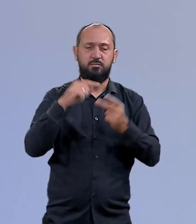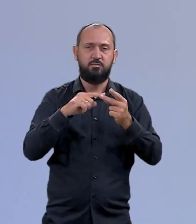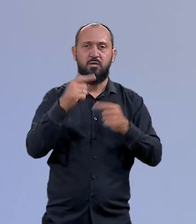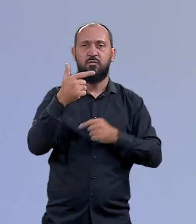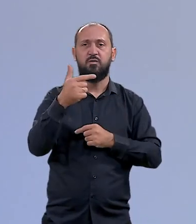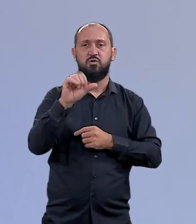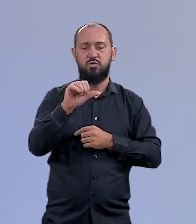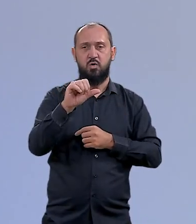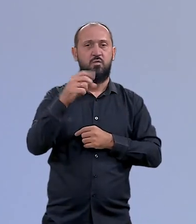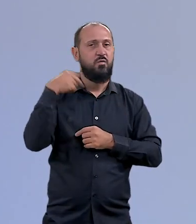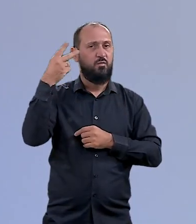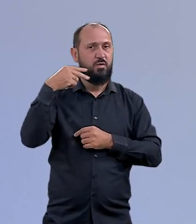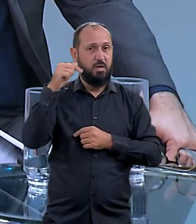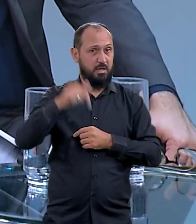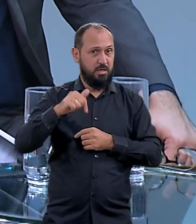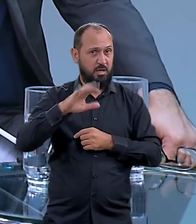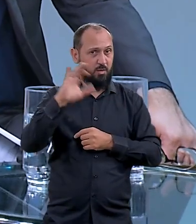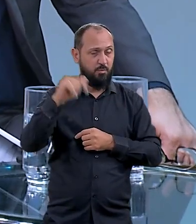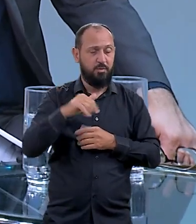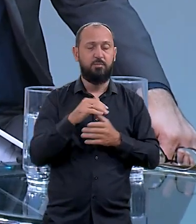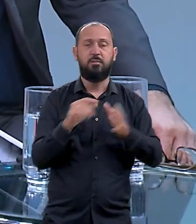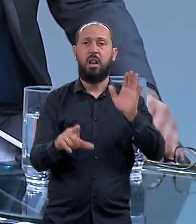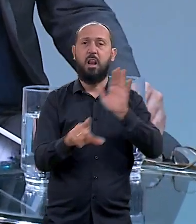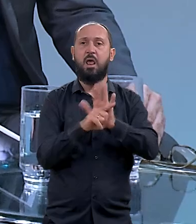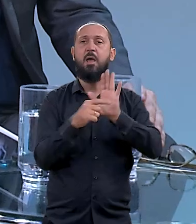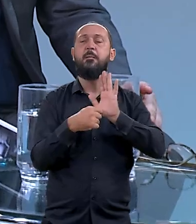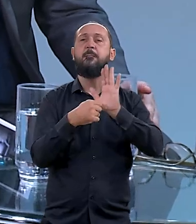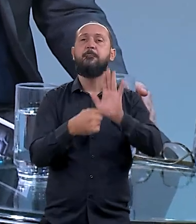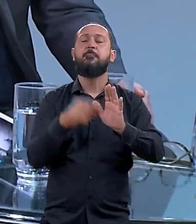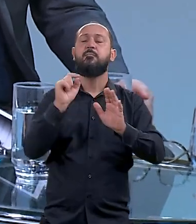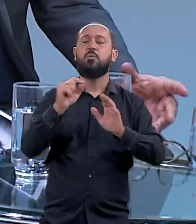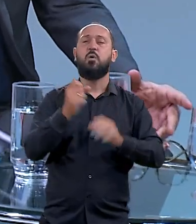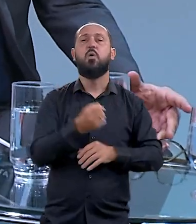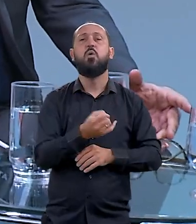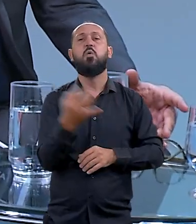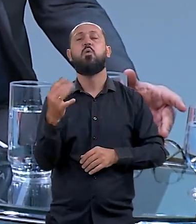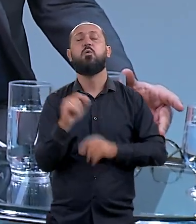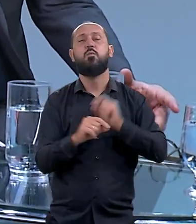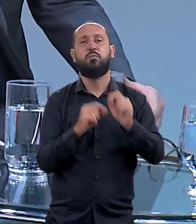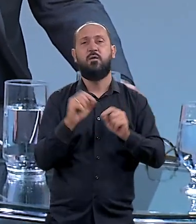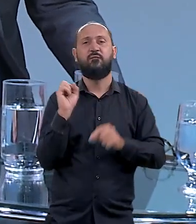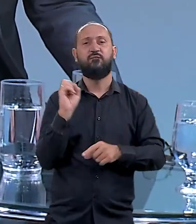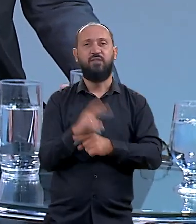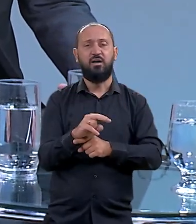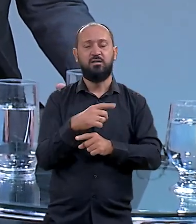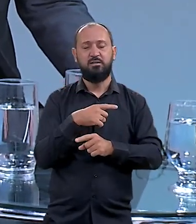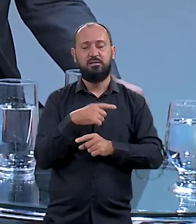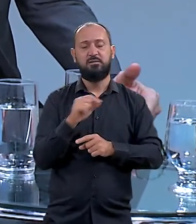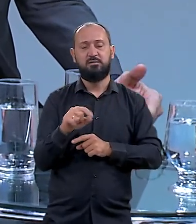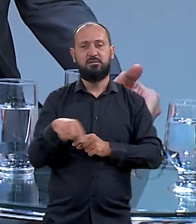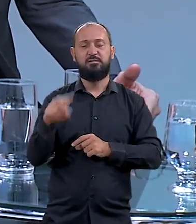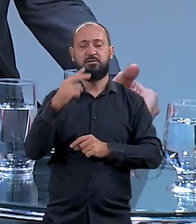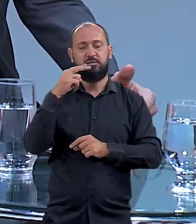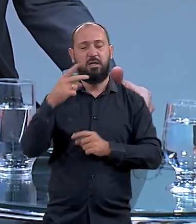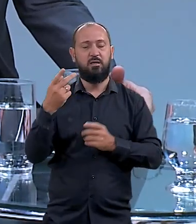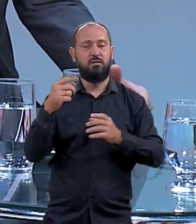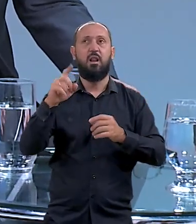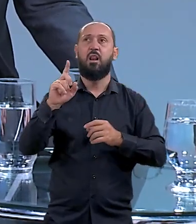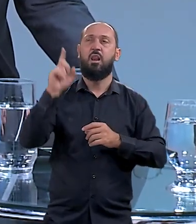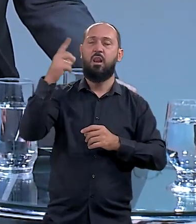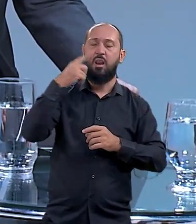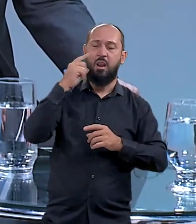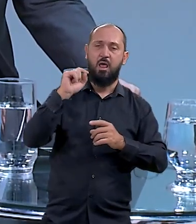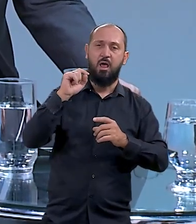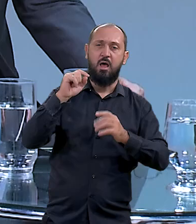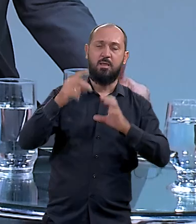tenha atendido a cláusula de barreira. Isso vai ter algum impacto no número máximo de vereadores por partido? Isso vai